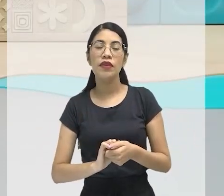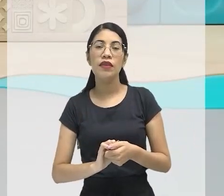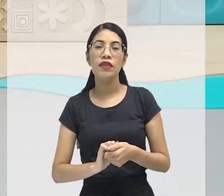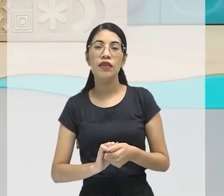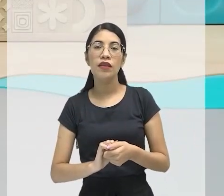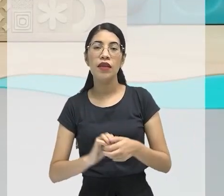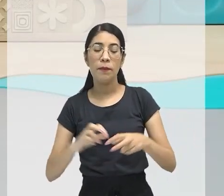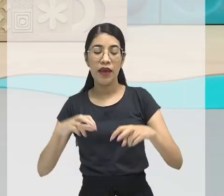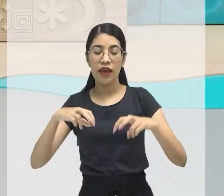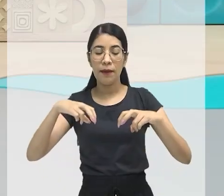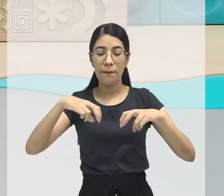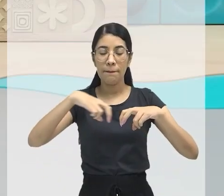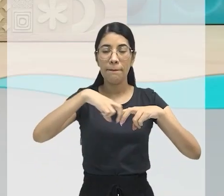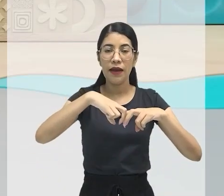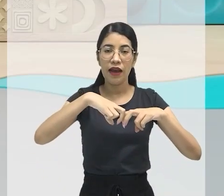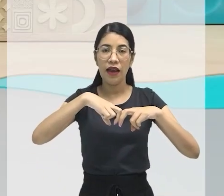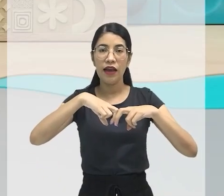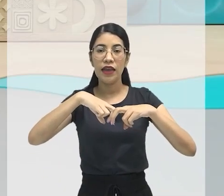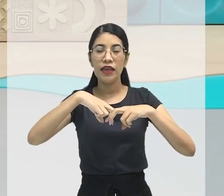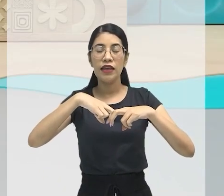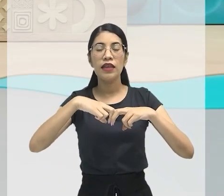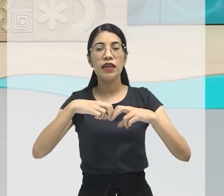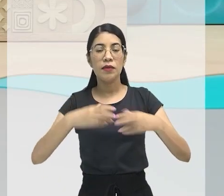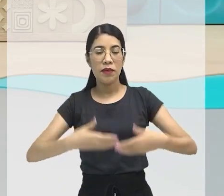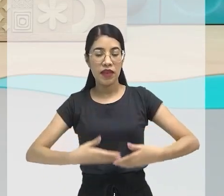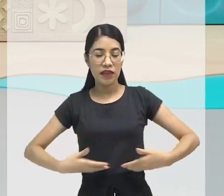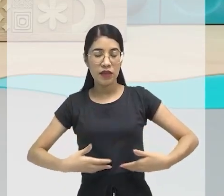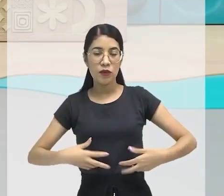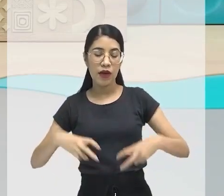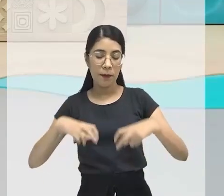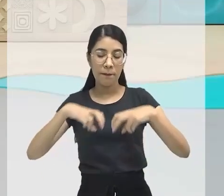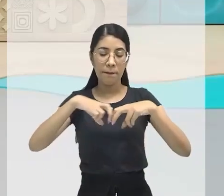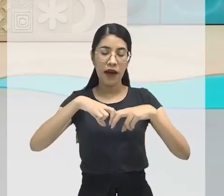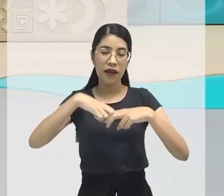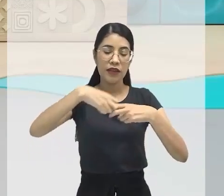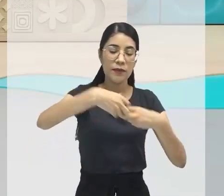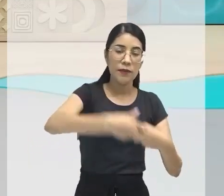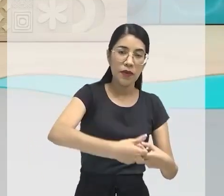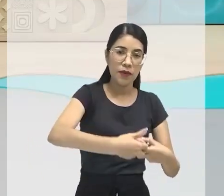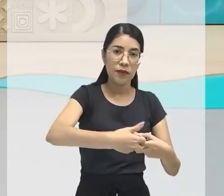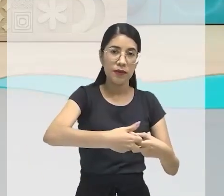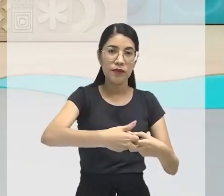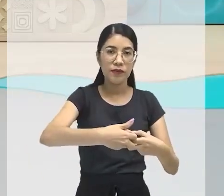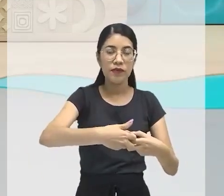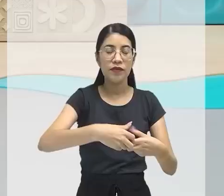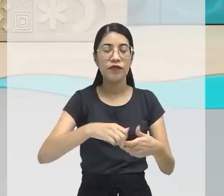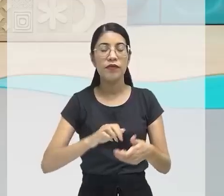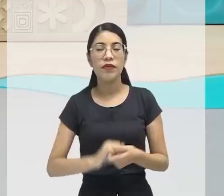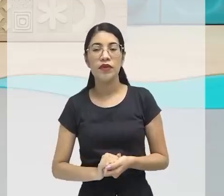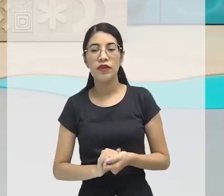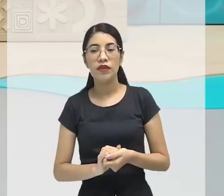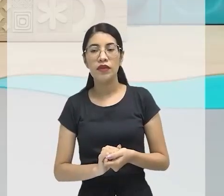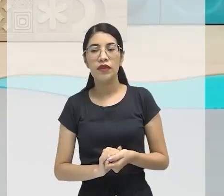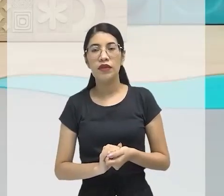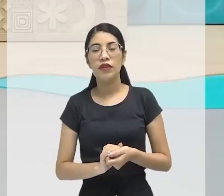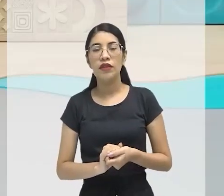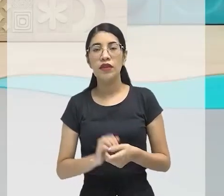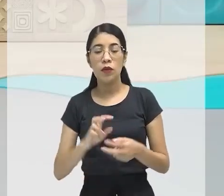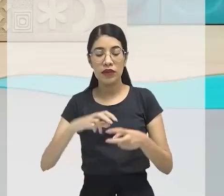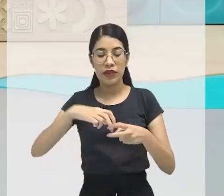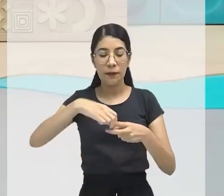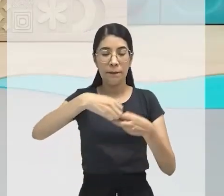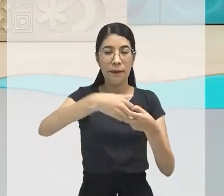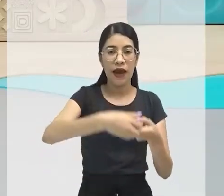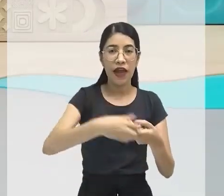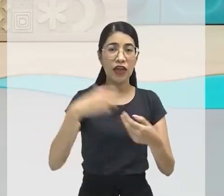seu oponente pela cintura, né? De preferência pela cintura, e jogar ao chão. Você jogou o seu oponente de